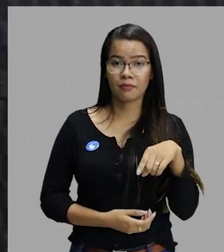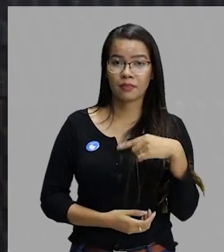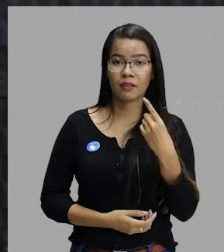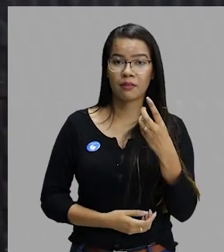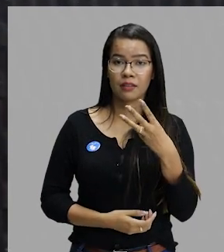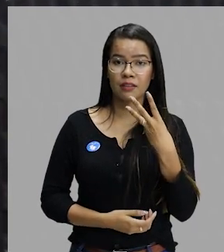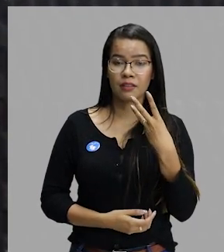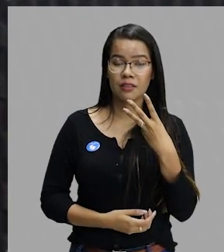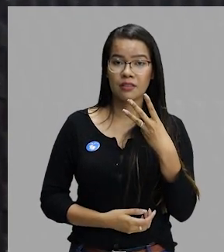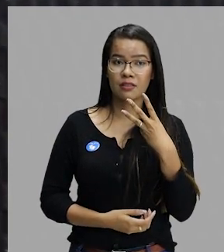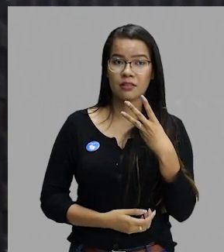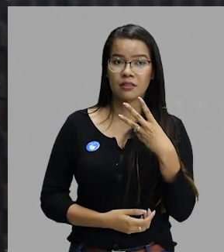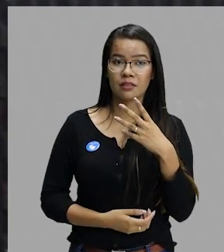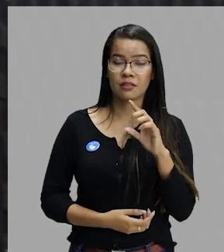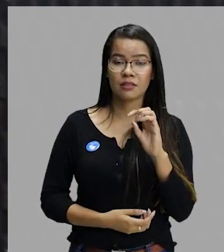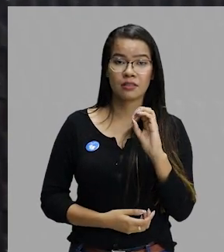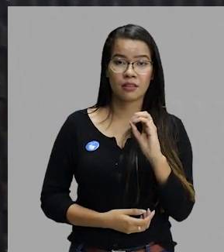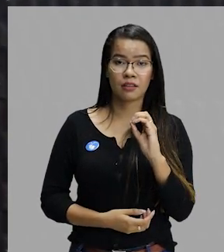Depois 3 e 0, né?